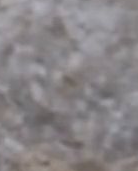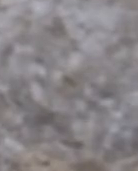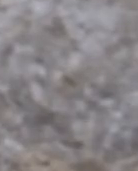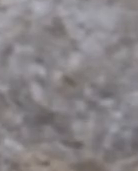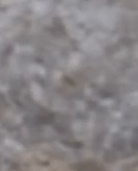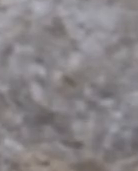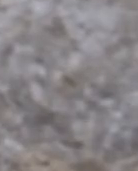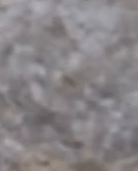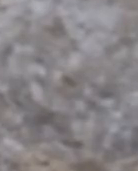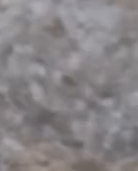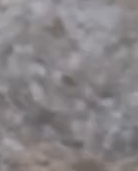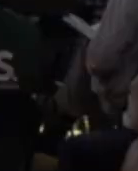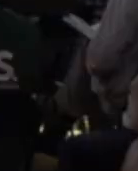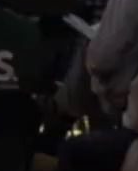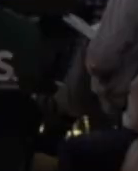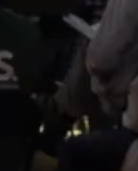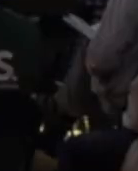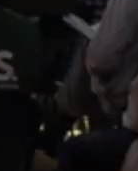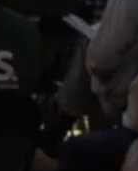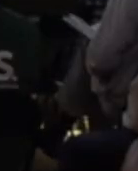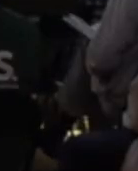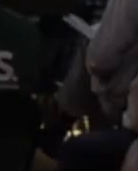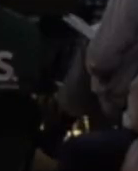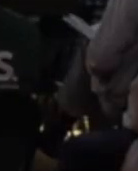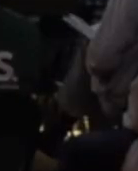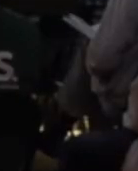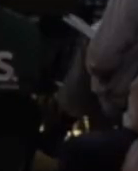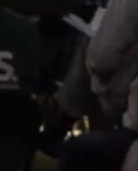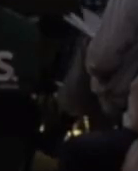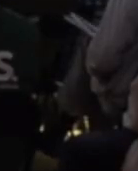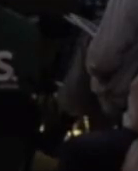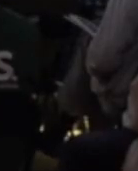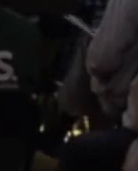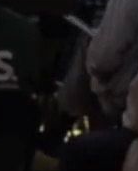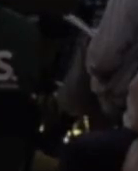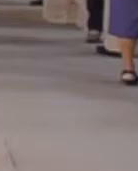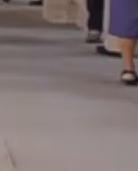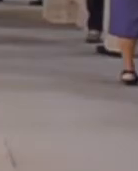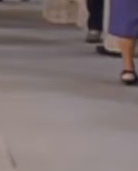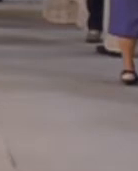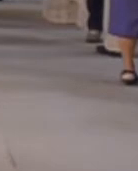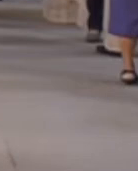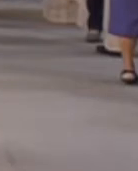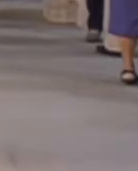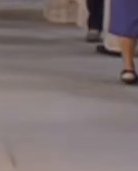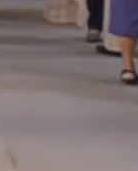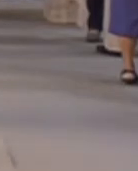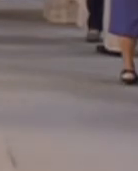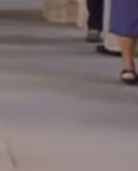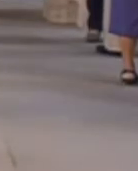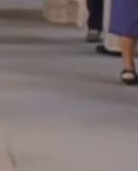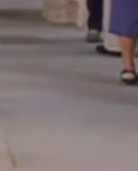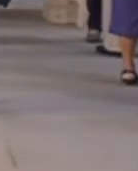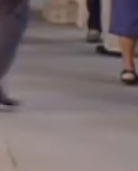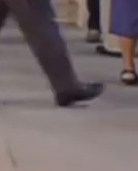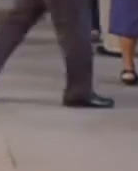com os cristãos de Santarém foi evidente. Recebeu esse legado e transmitiu-o aos outros. Eu penso que a Igreja continua sempre